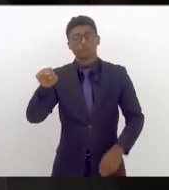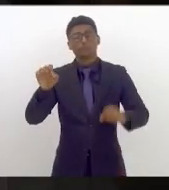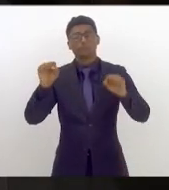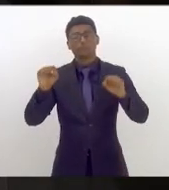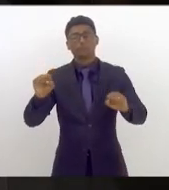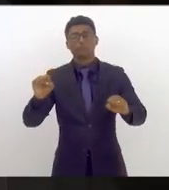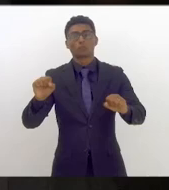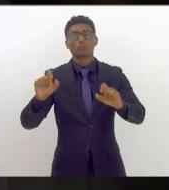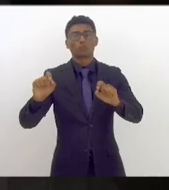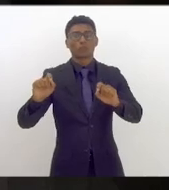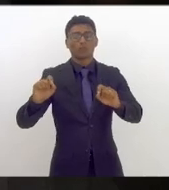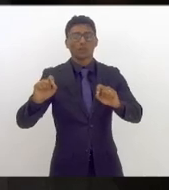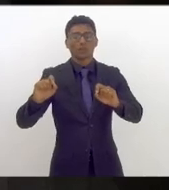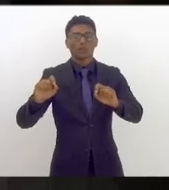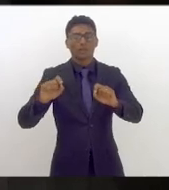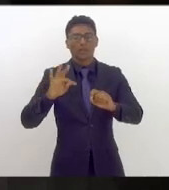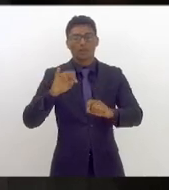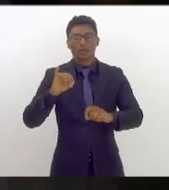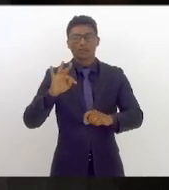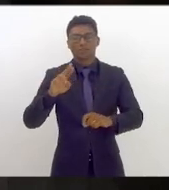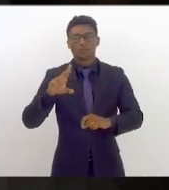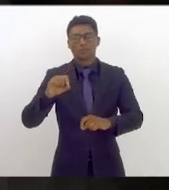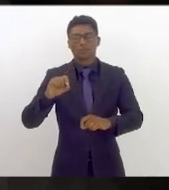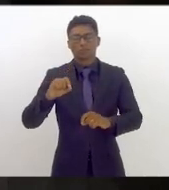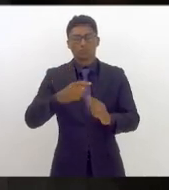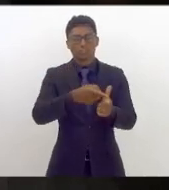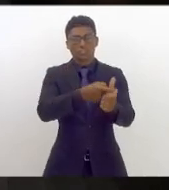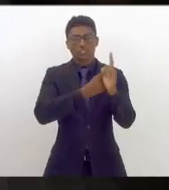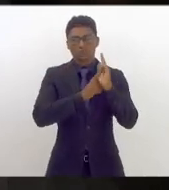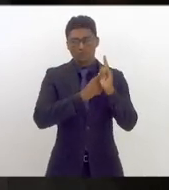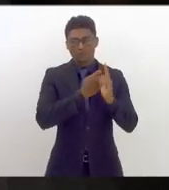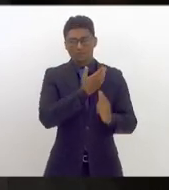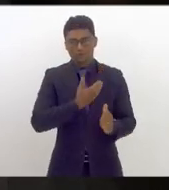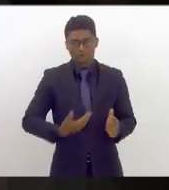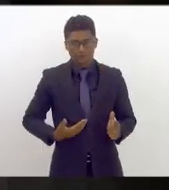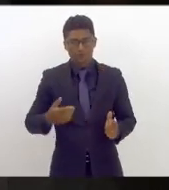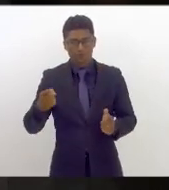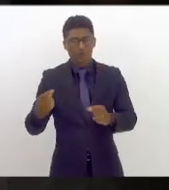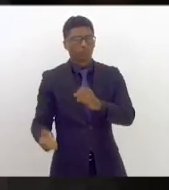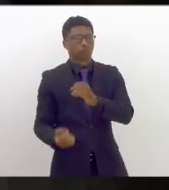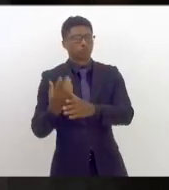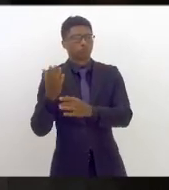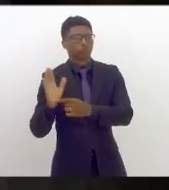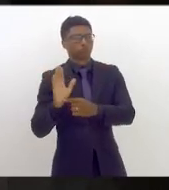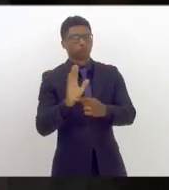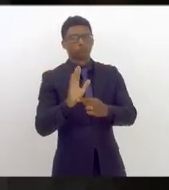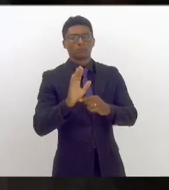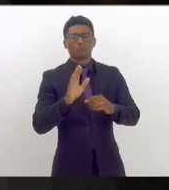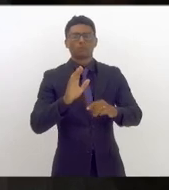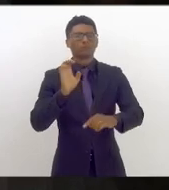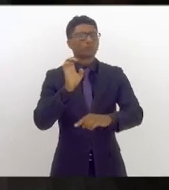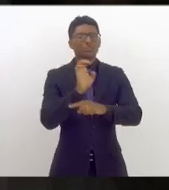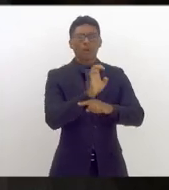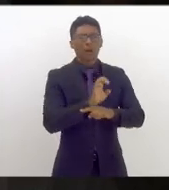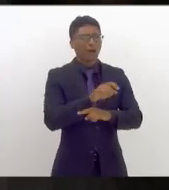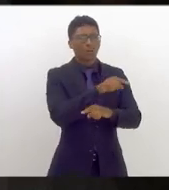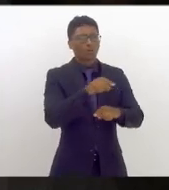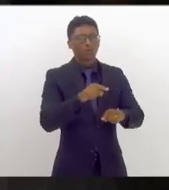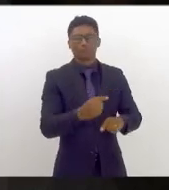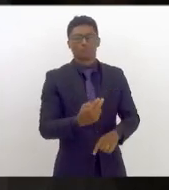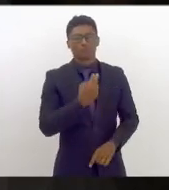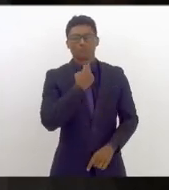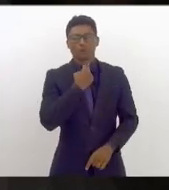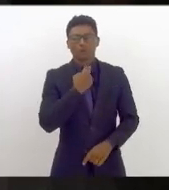da dívida pública. Os Estados não. Os Estados não. E curioso,